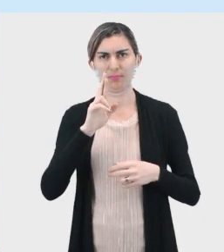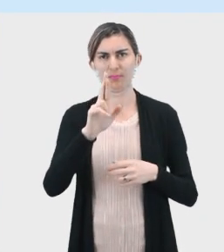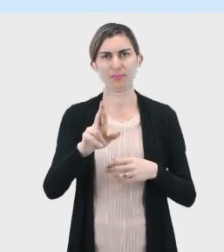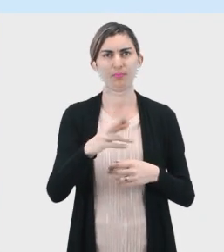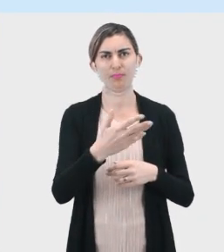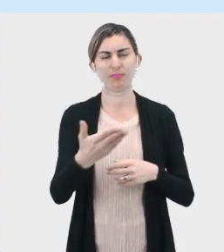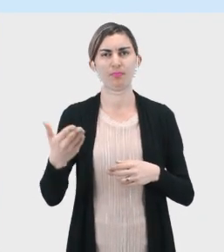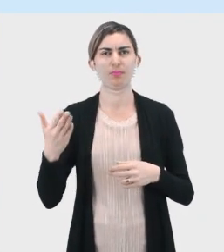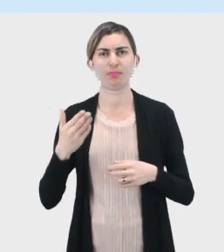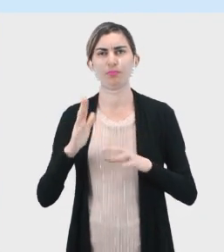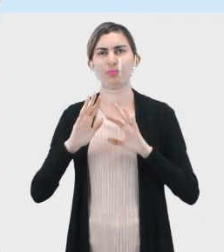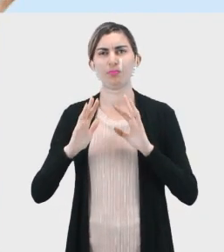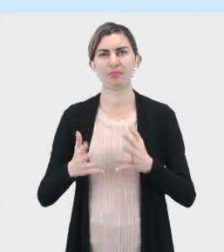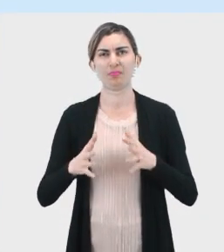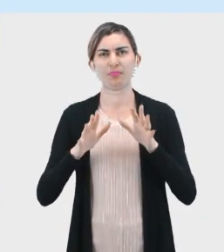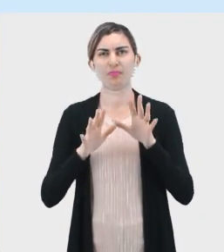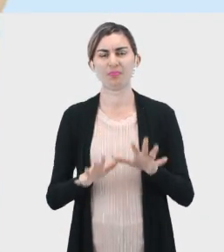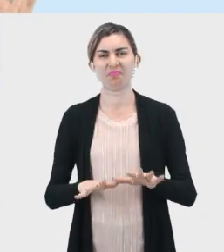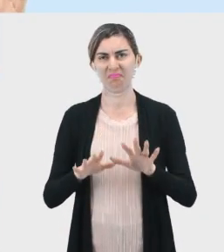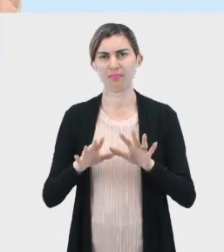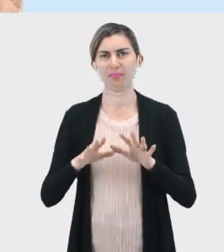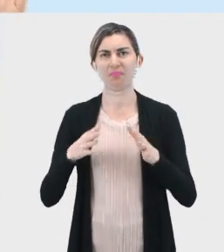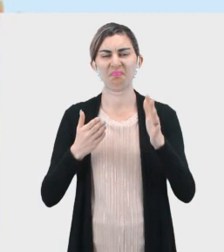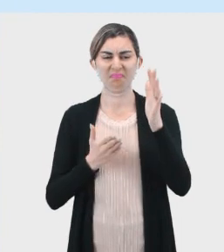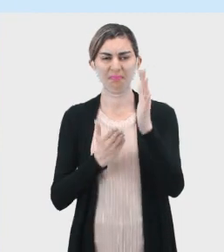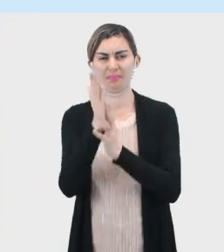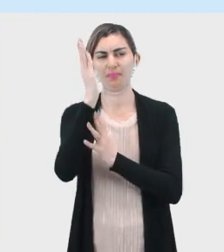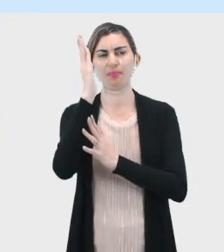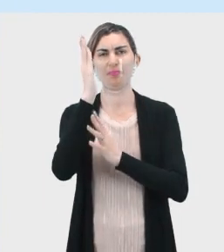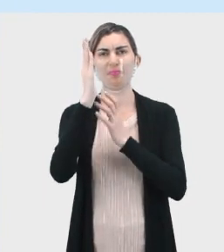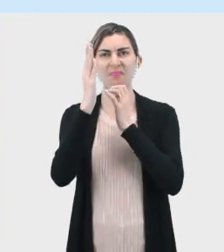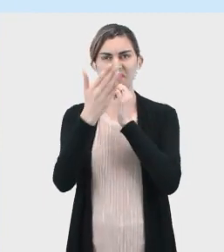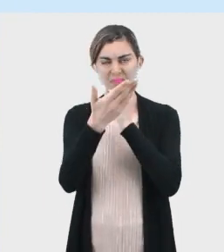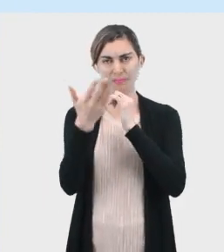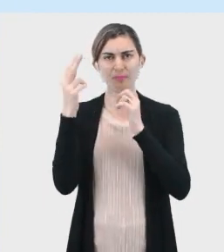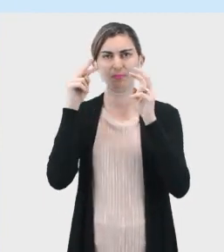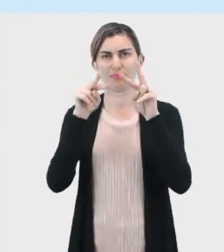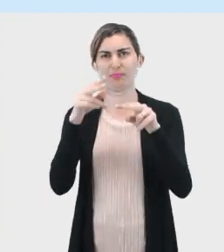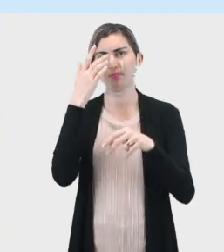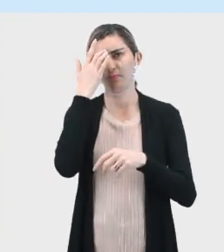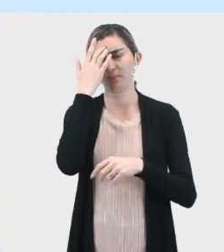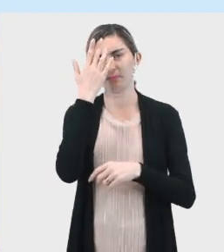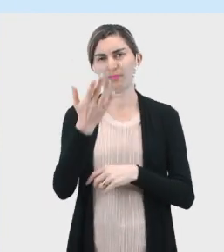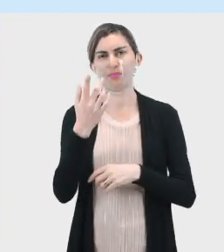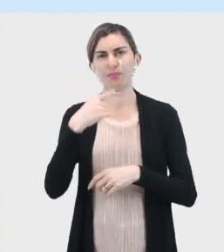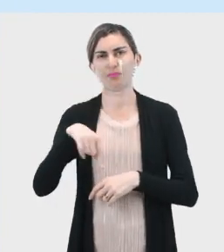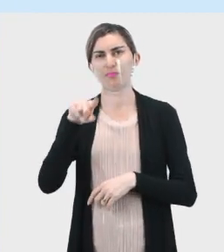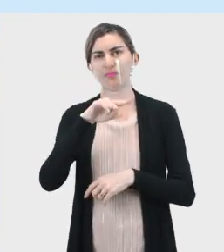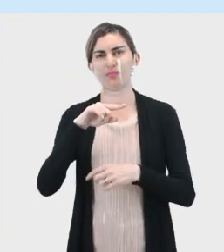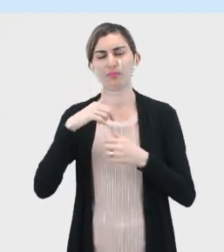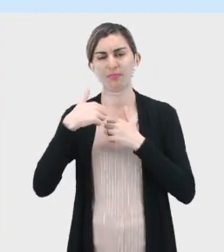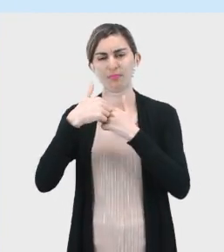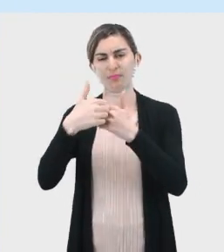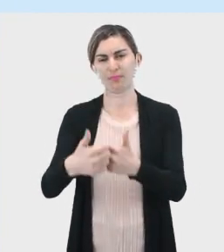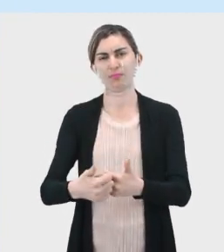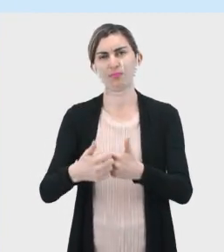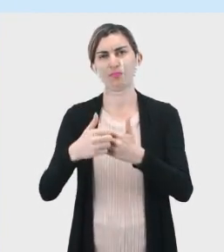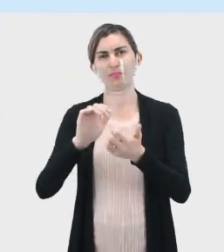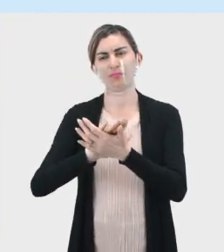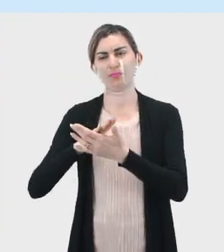dessa maneira, já está aprovado. E aí você vê como é fácil a gente conduzir